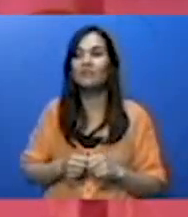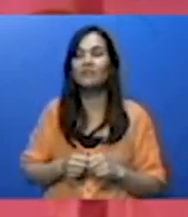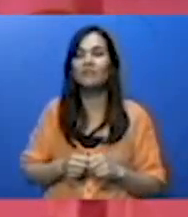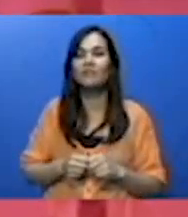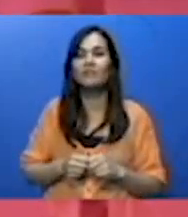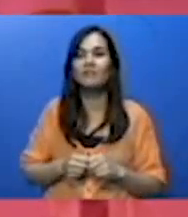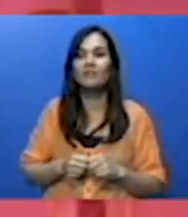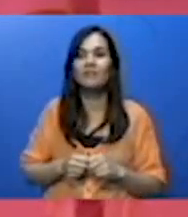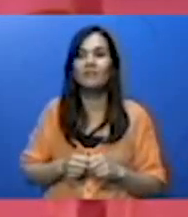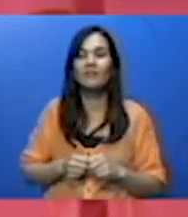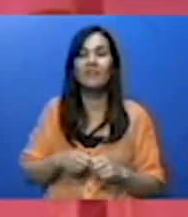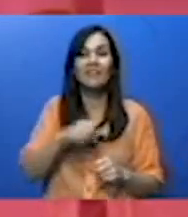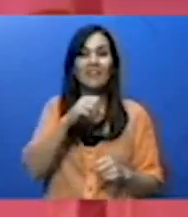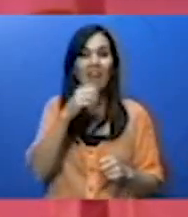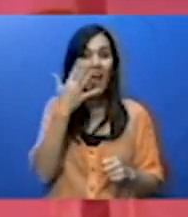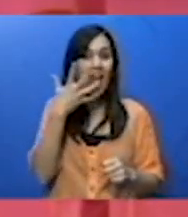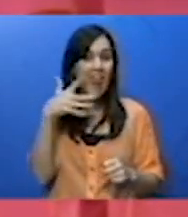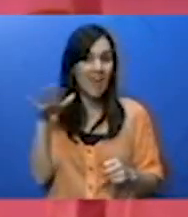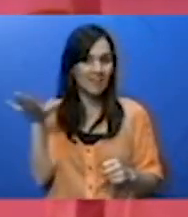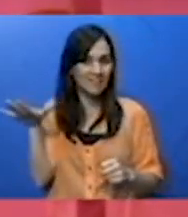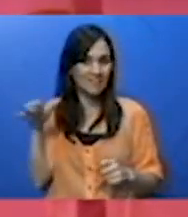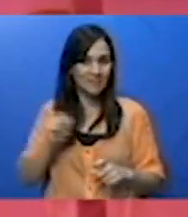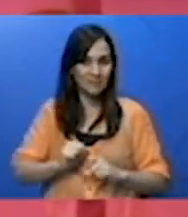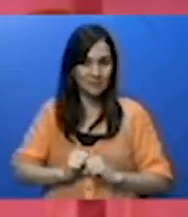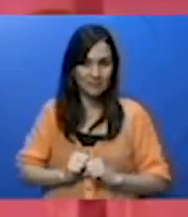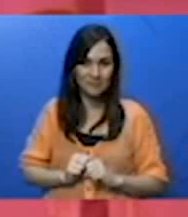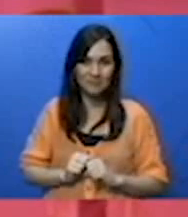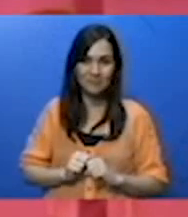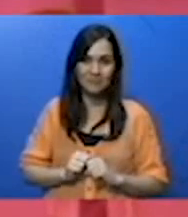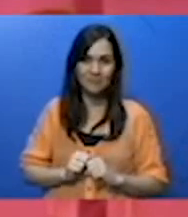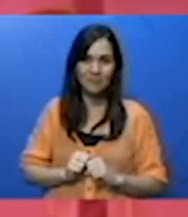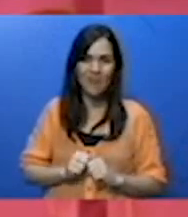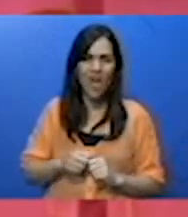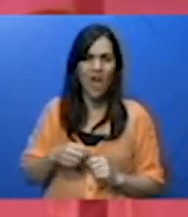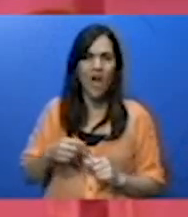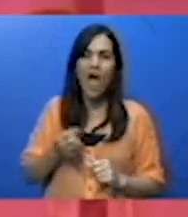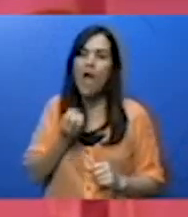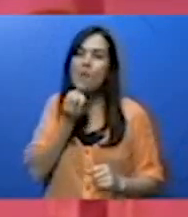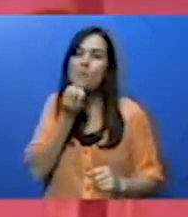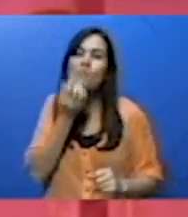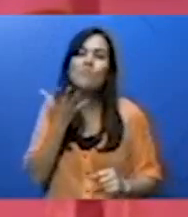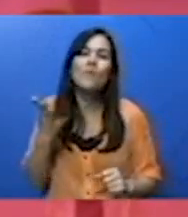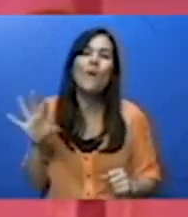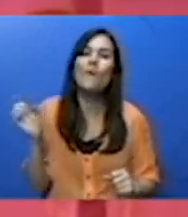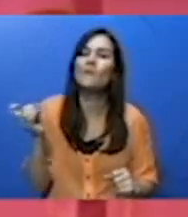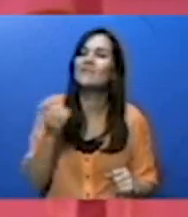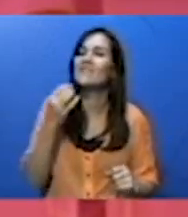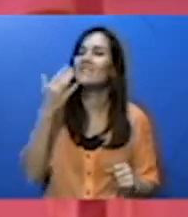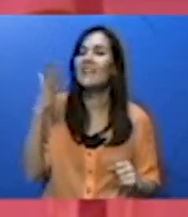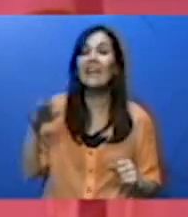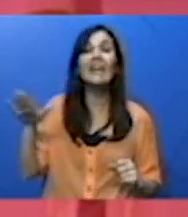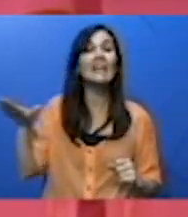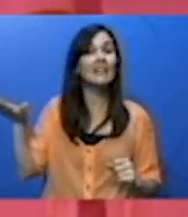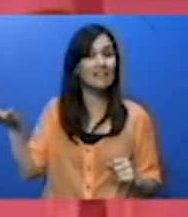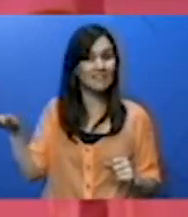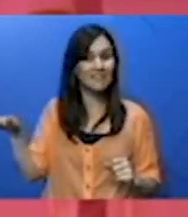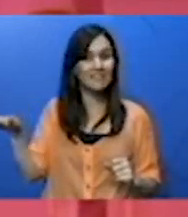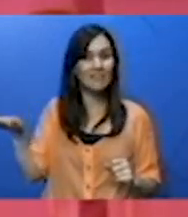meu poema. Criança. Muito bem. É muito bom ser criança.